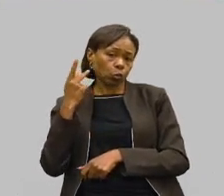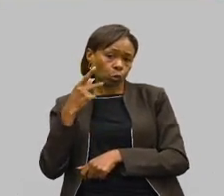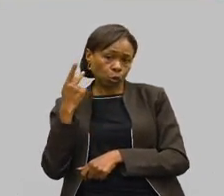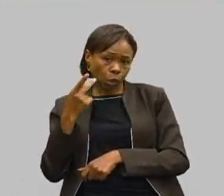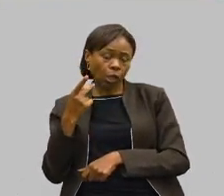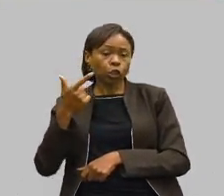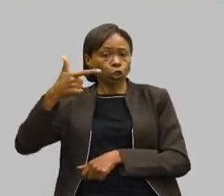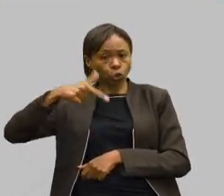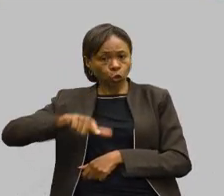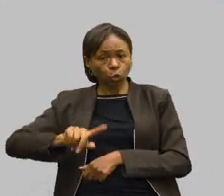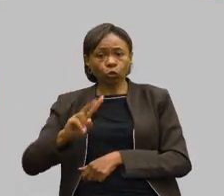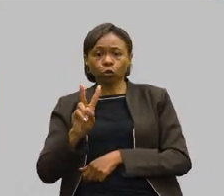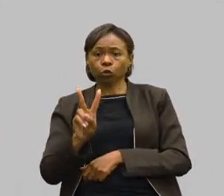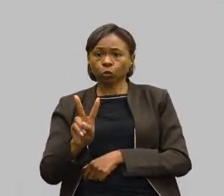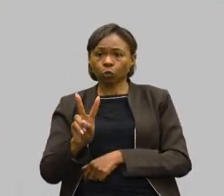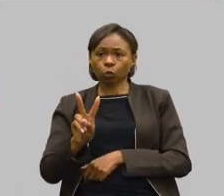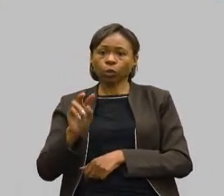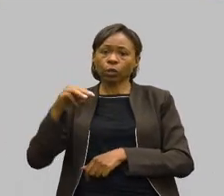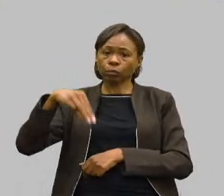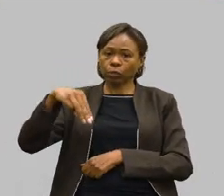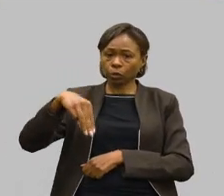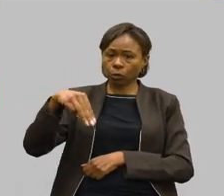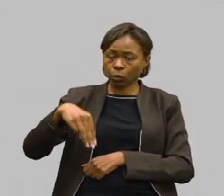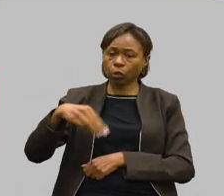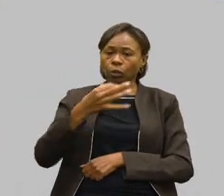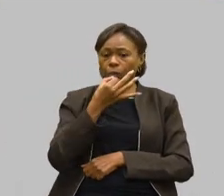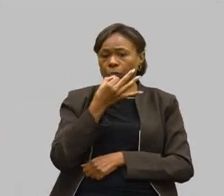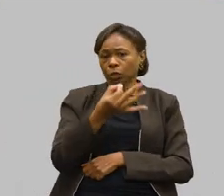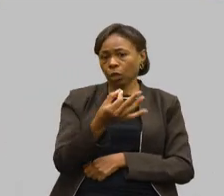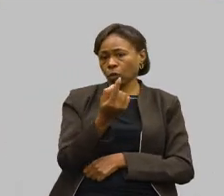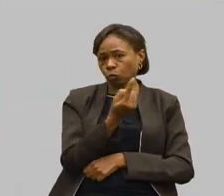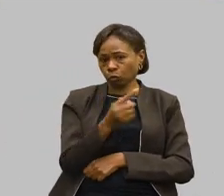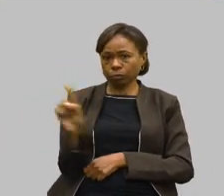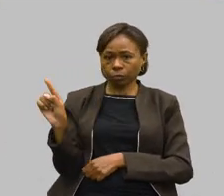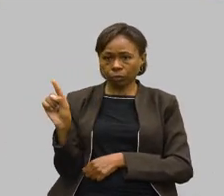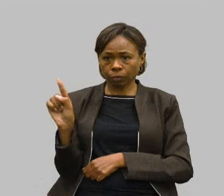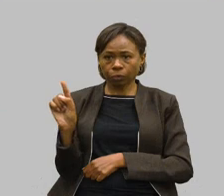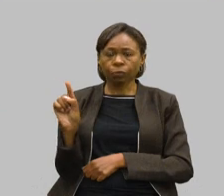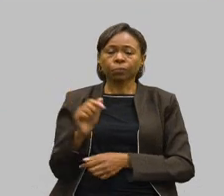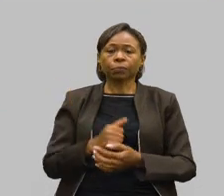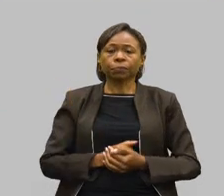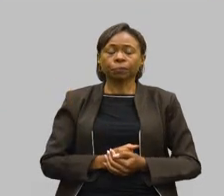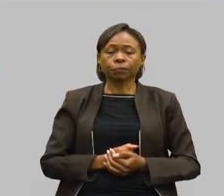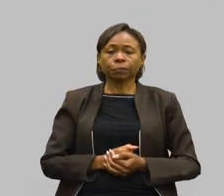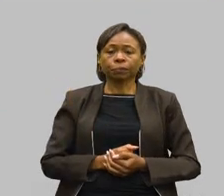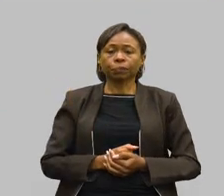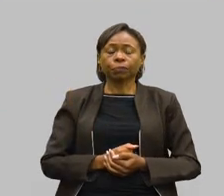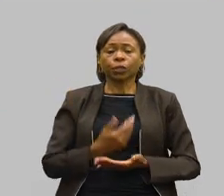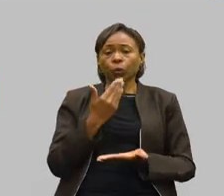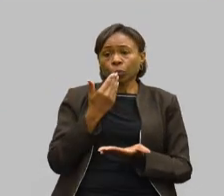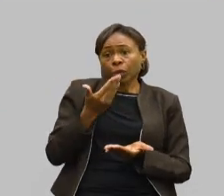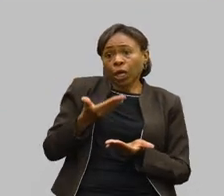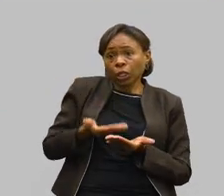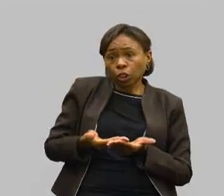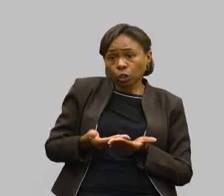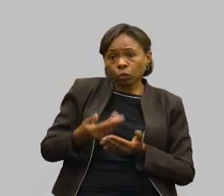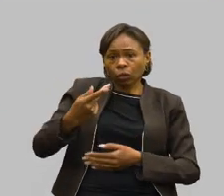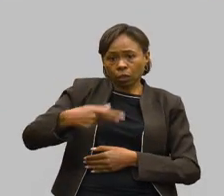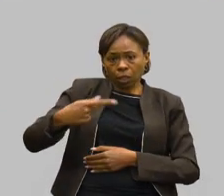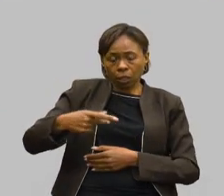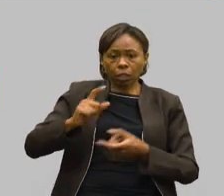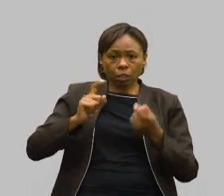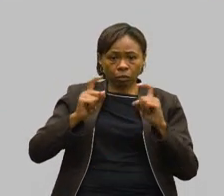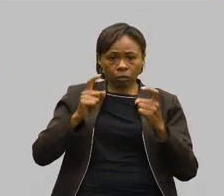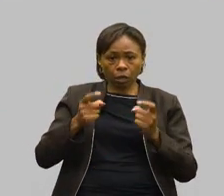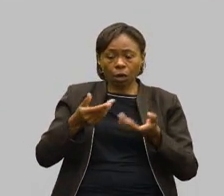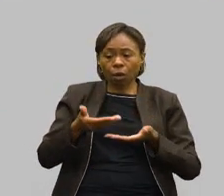disporá de dois minutos para suas considerações finais. Os requerimentos decorrentes dessa reunião deverão ser apresentados